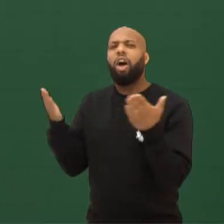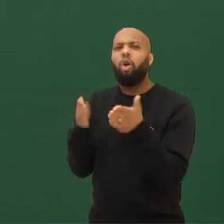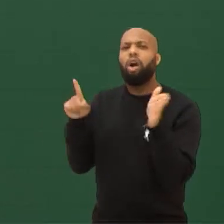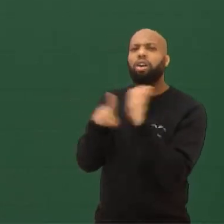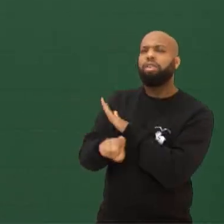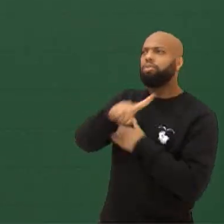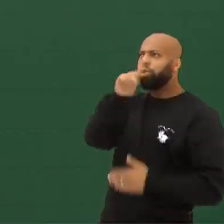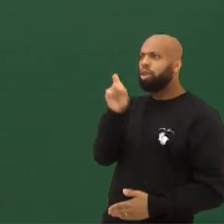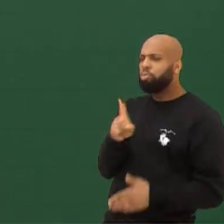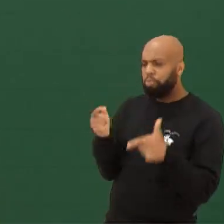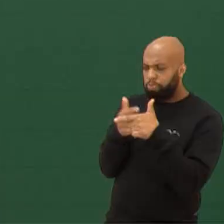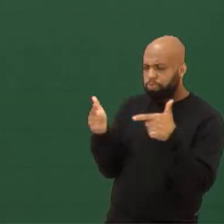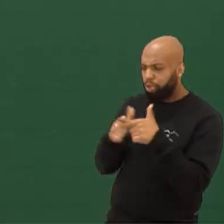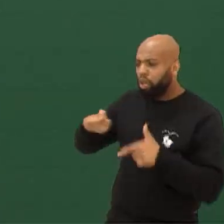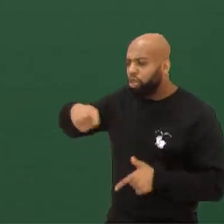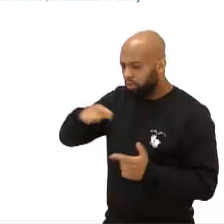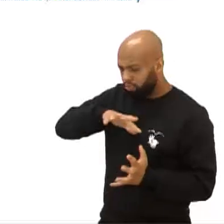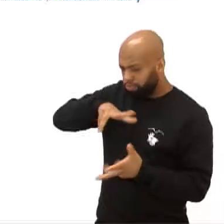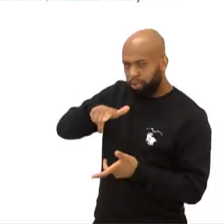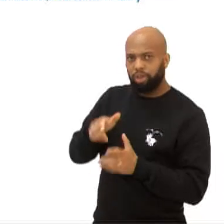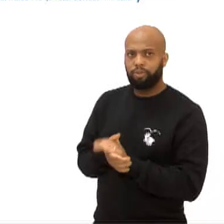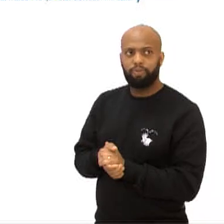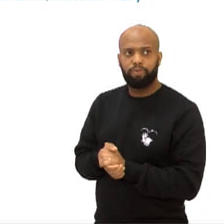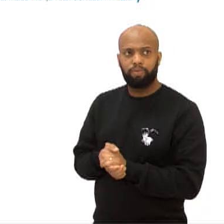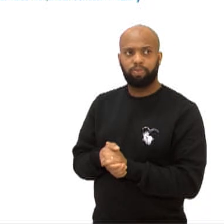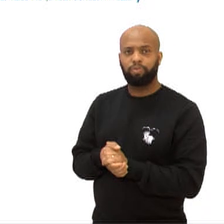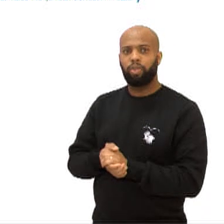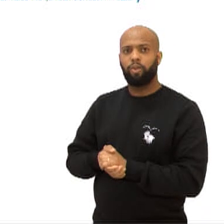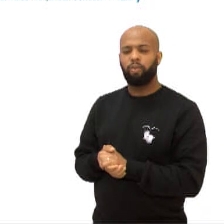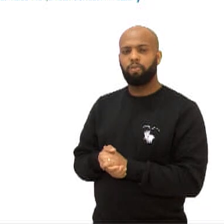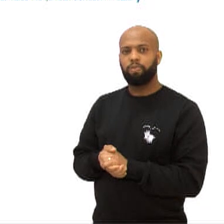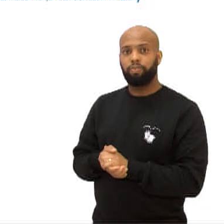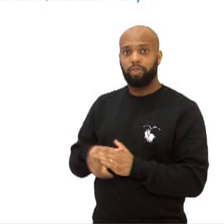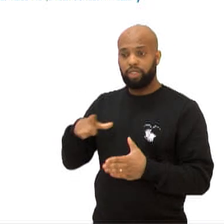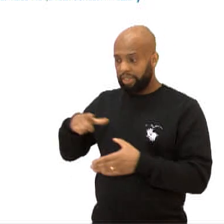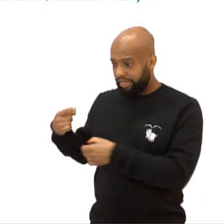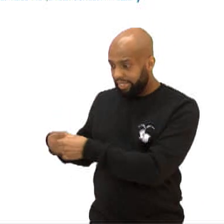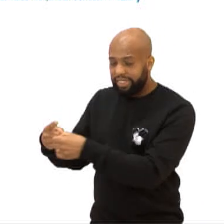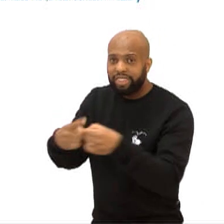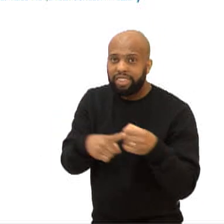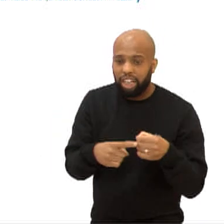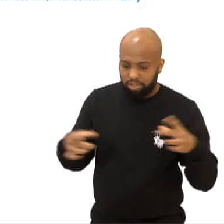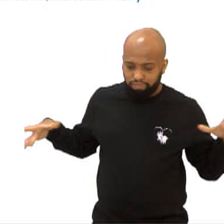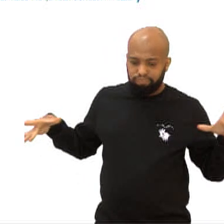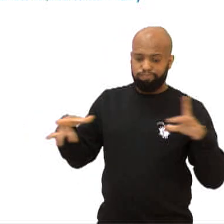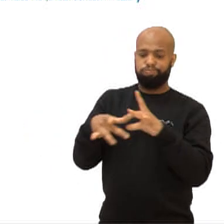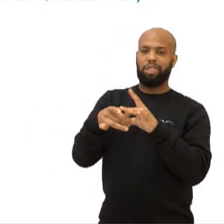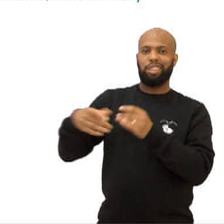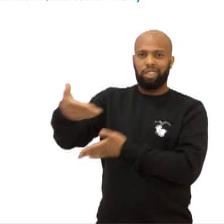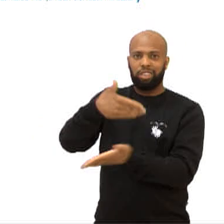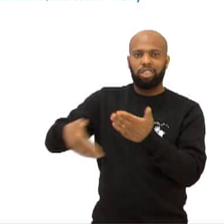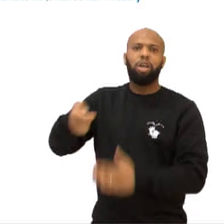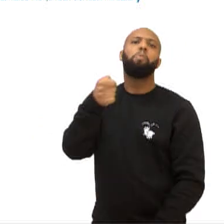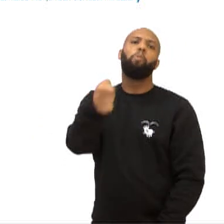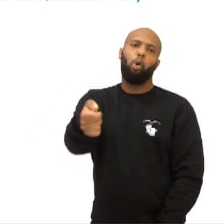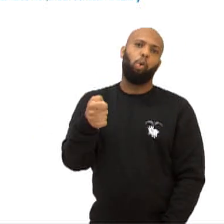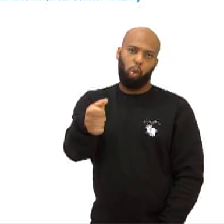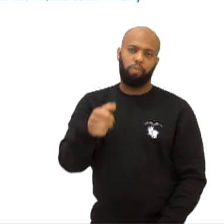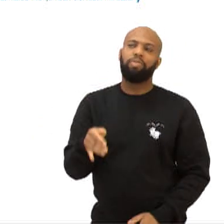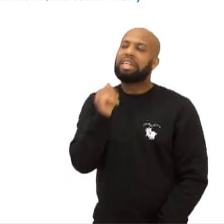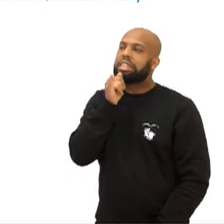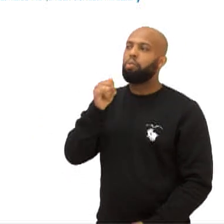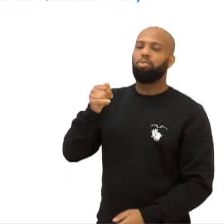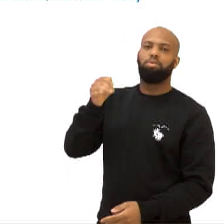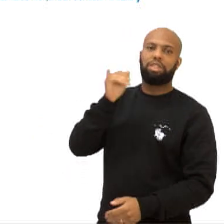hoje da urbanização em termos mundiais. Cidades pouco conectadas, então a situação de